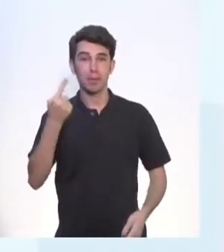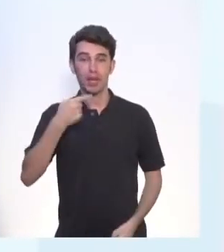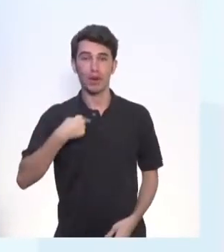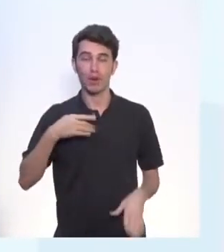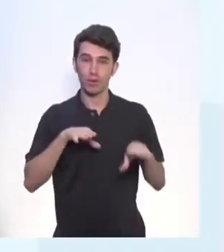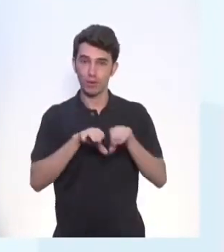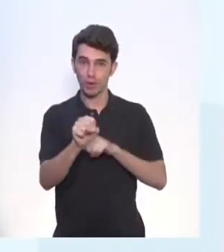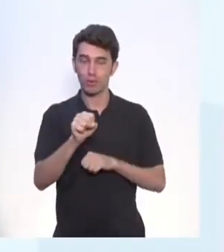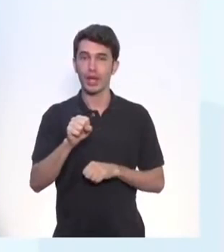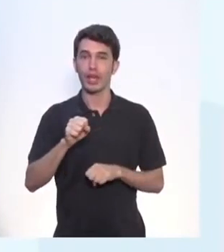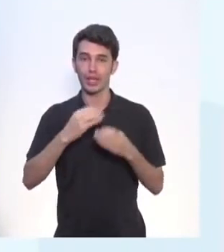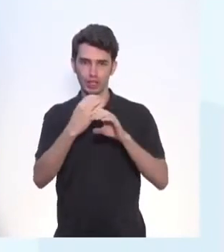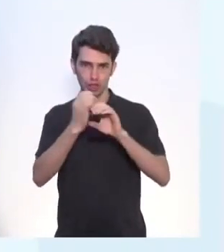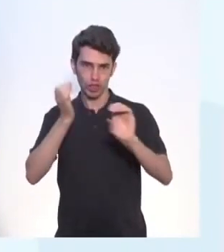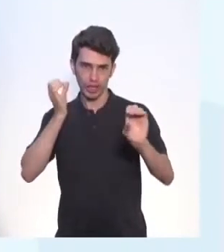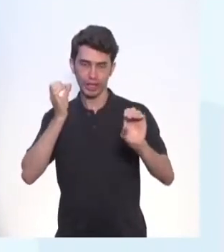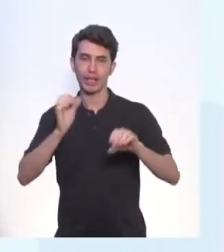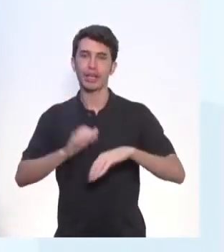em